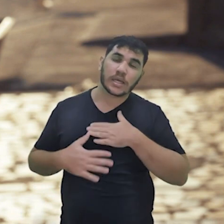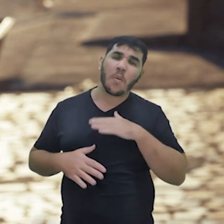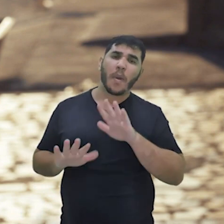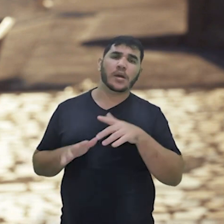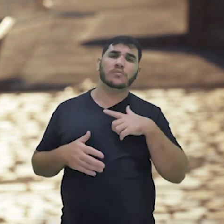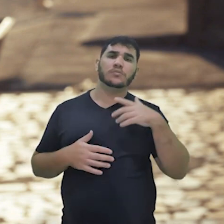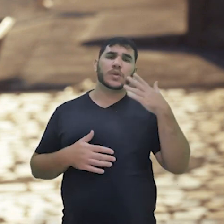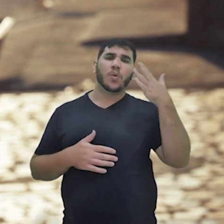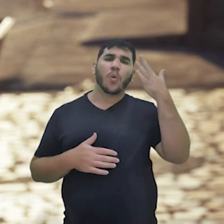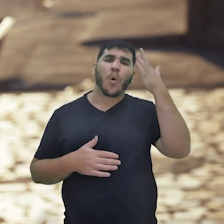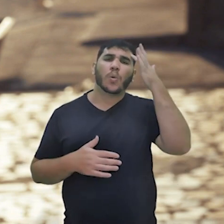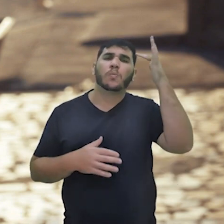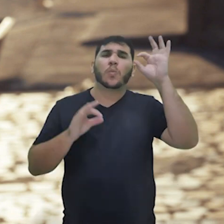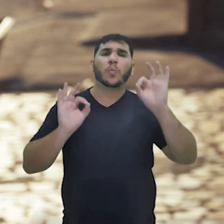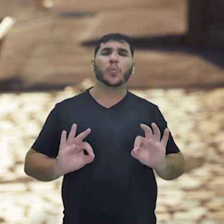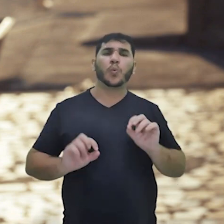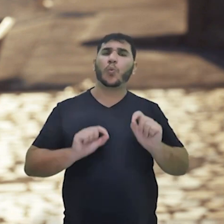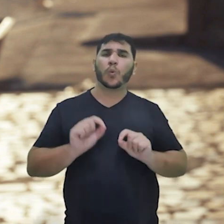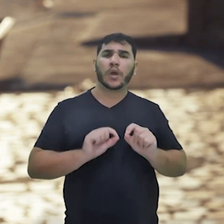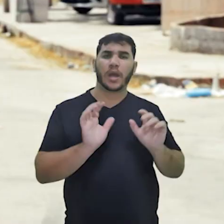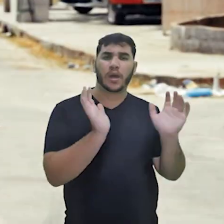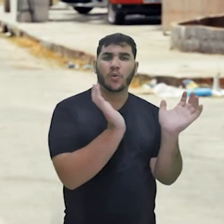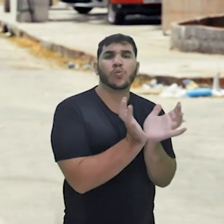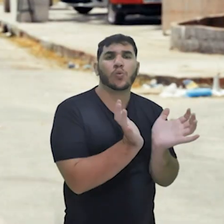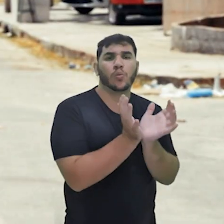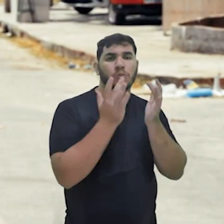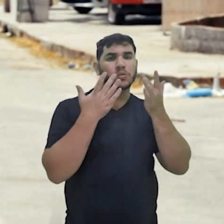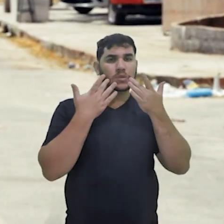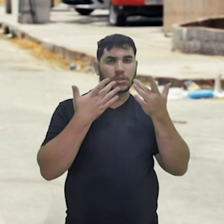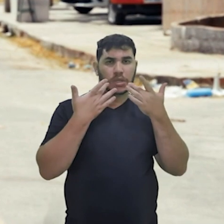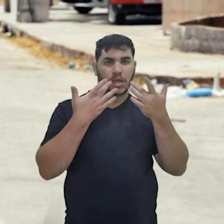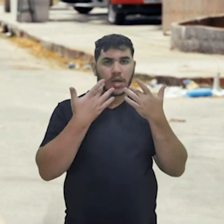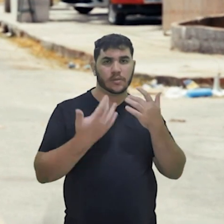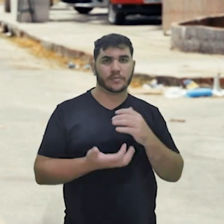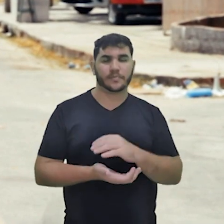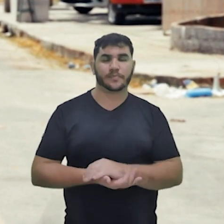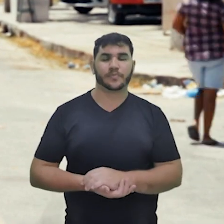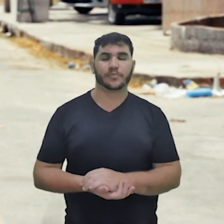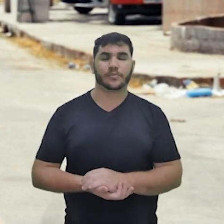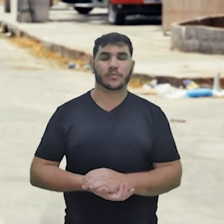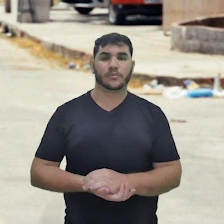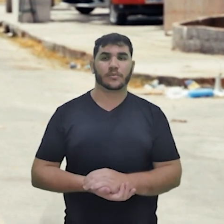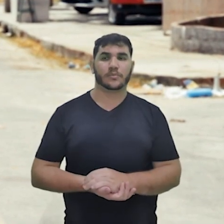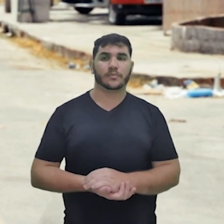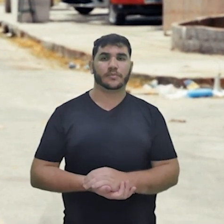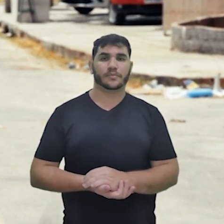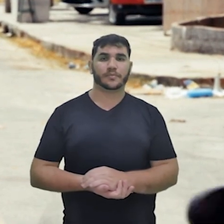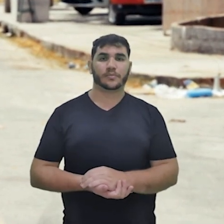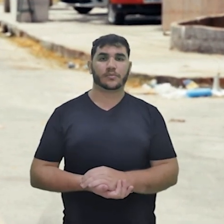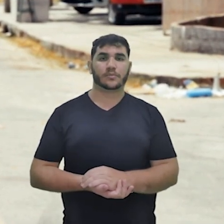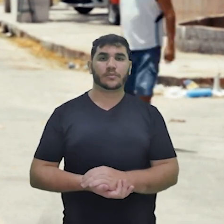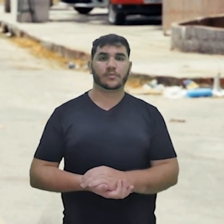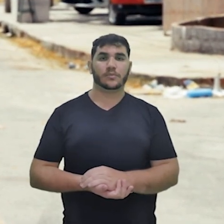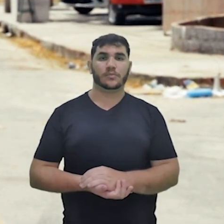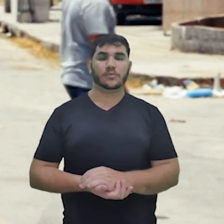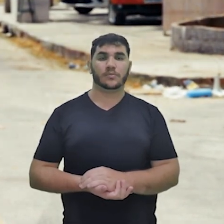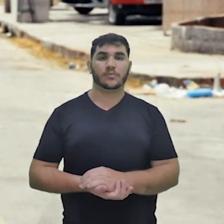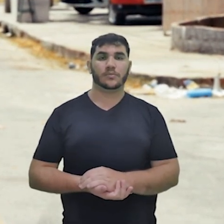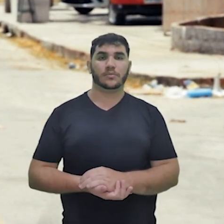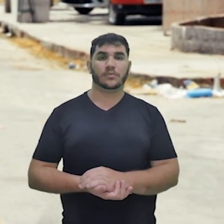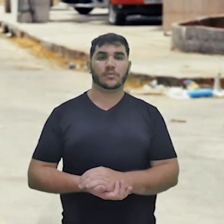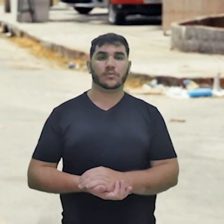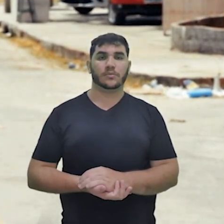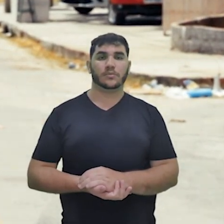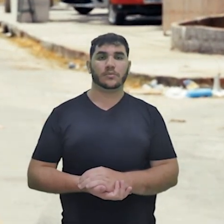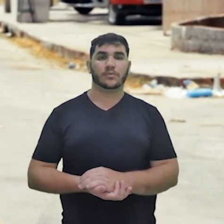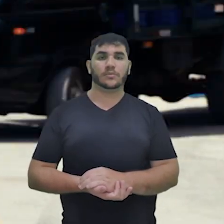não compreendia o que era o Nós. Amanda, de peito para cima, está de costas no meio da rua. Ao fundo,